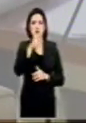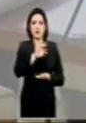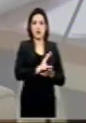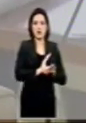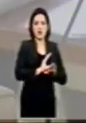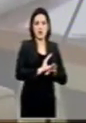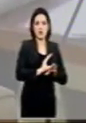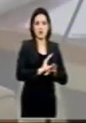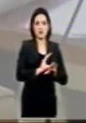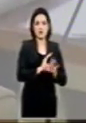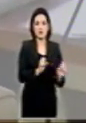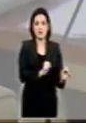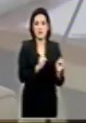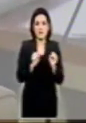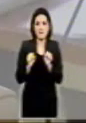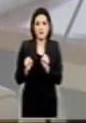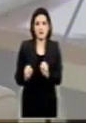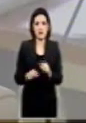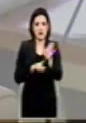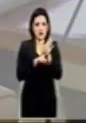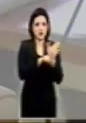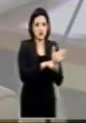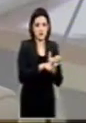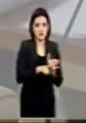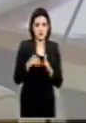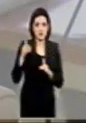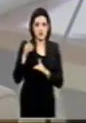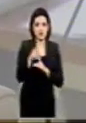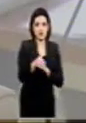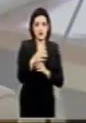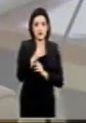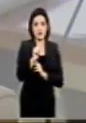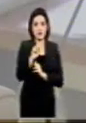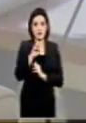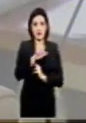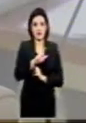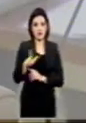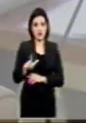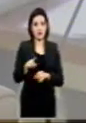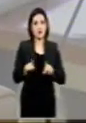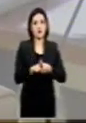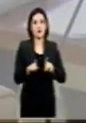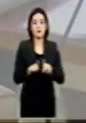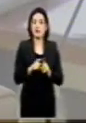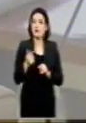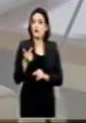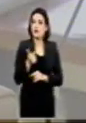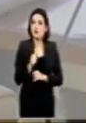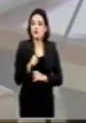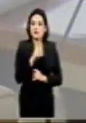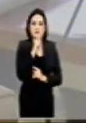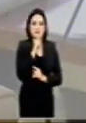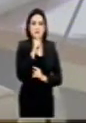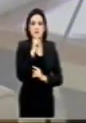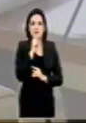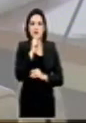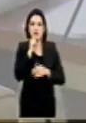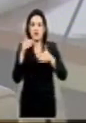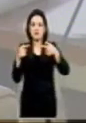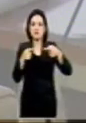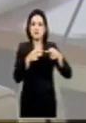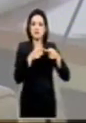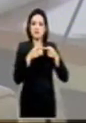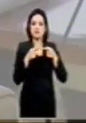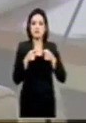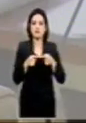de condução direta de investigações penais, providência que, inclusive, não se compatibilizaria com